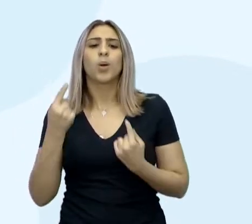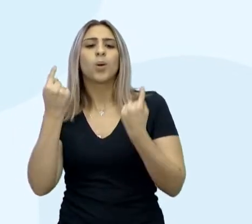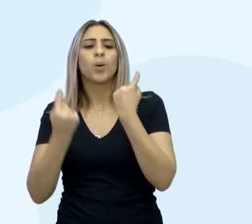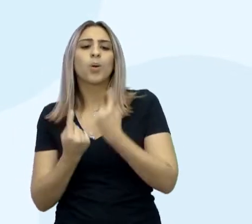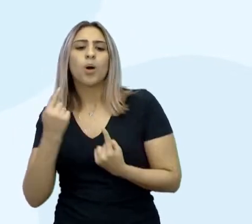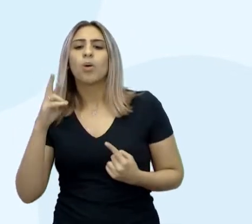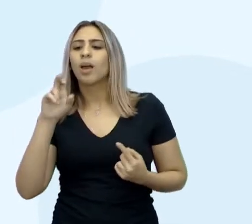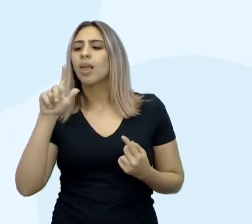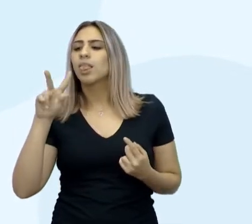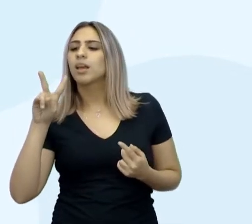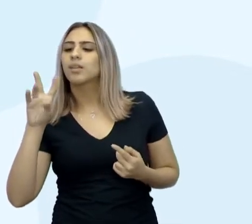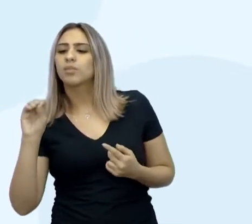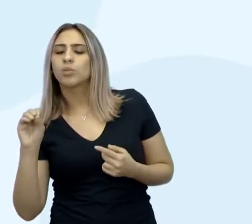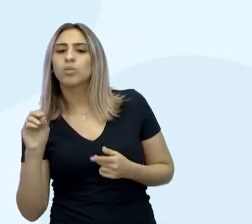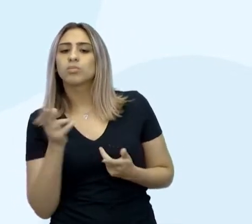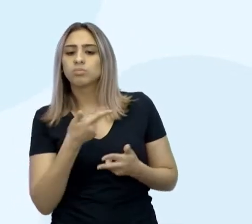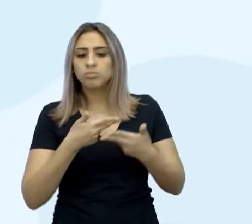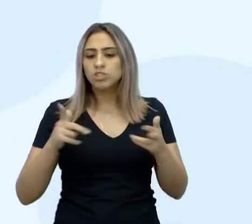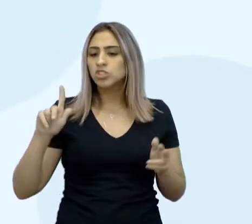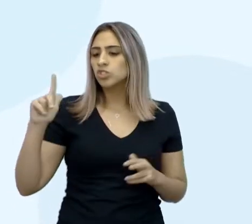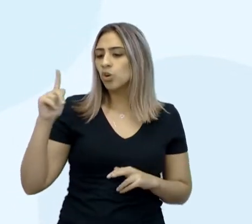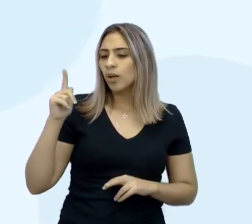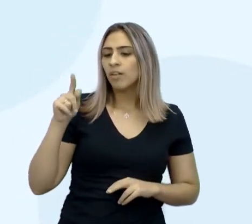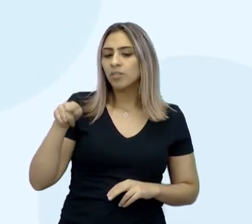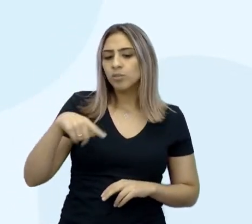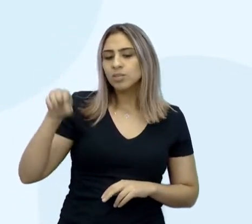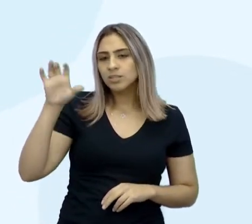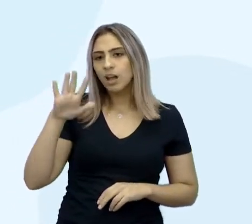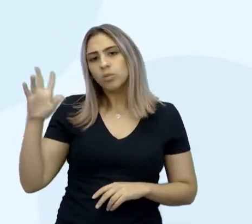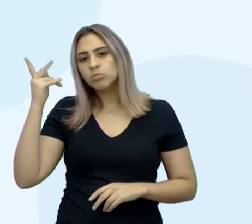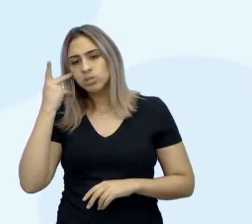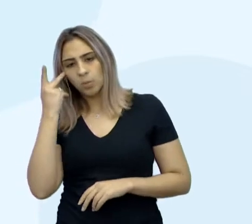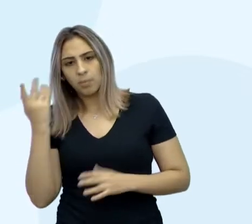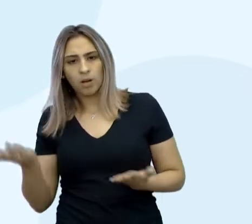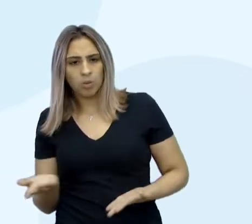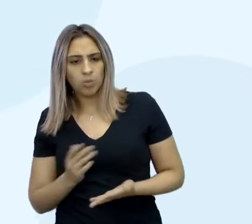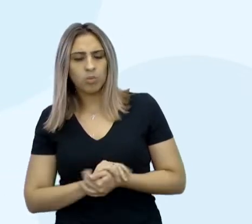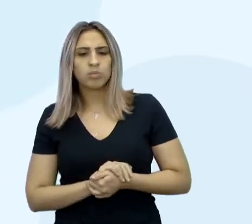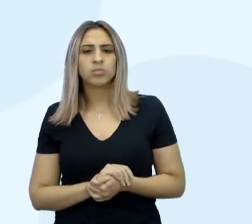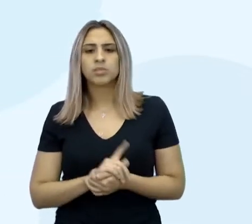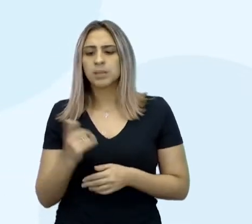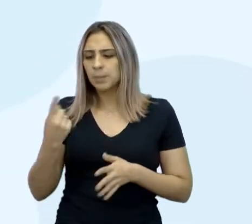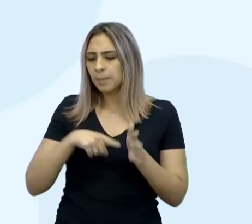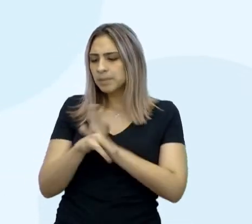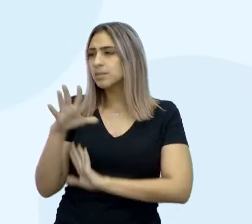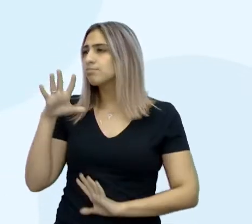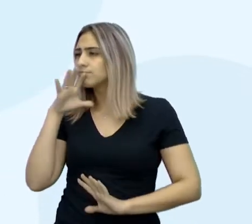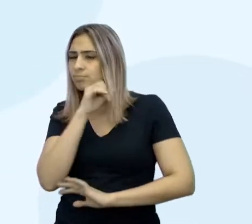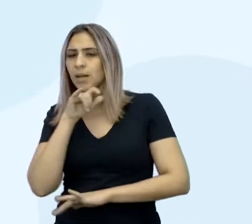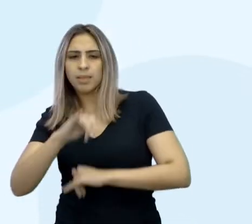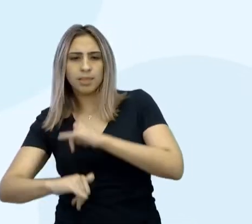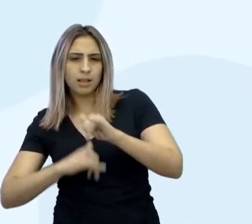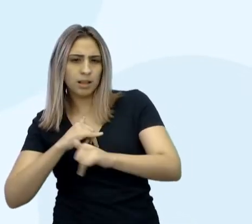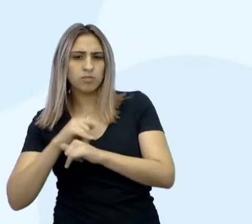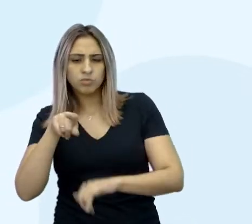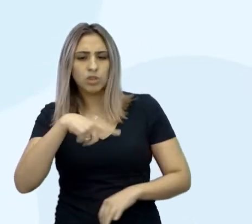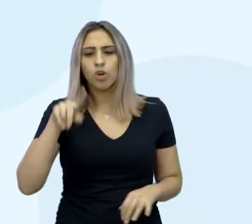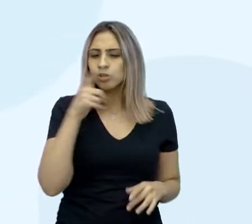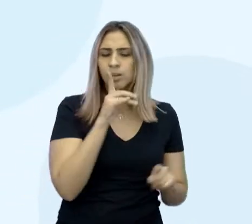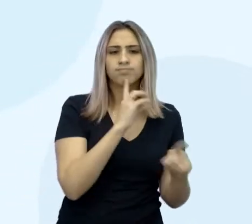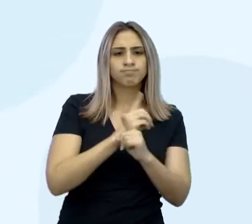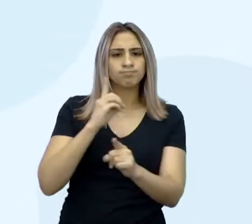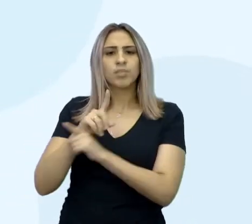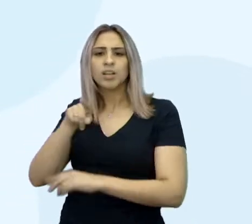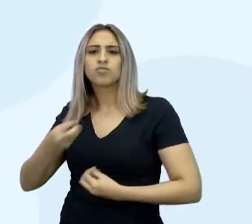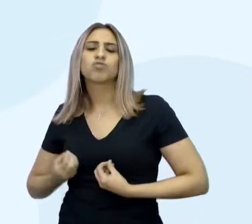o relevo, as condições geográficas do estado de São Paulo? Aí, uma pesquisa bem rápida na internet, né, vocês conseguem encontrar